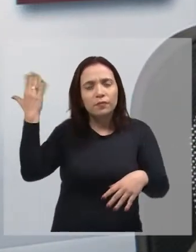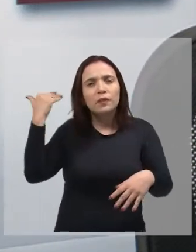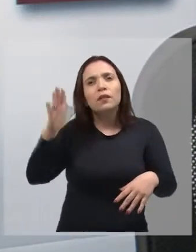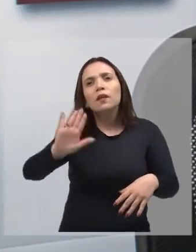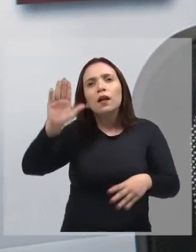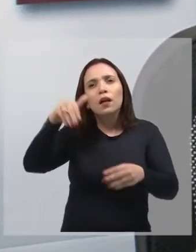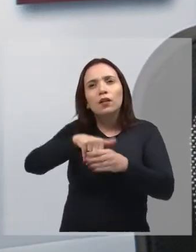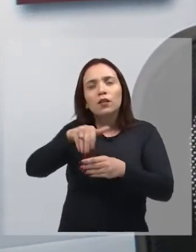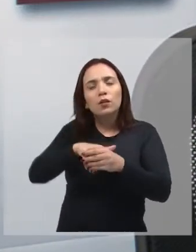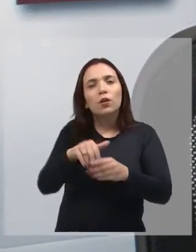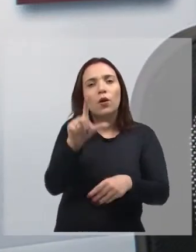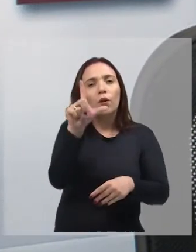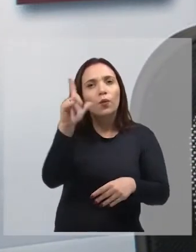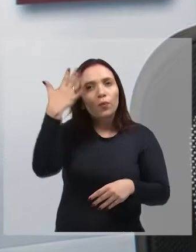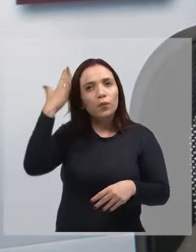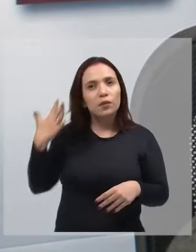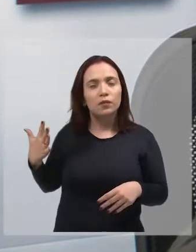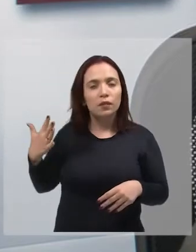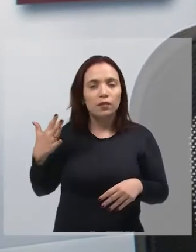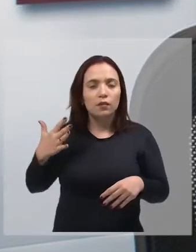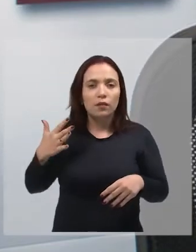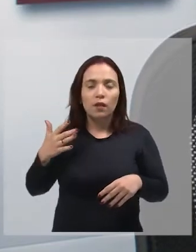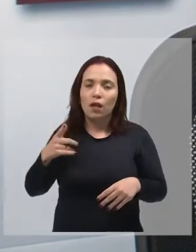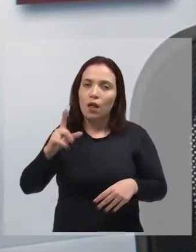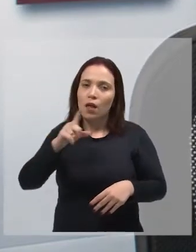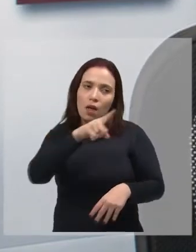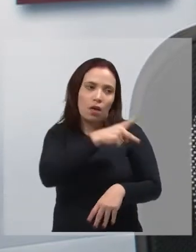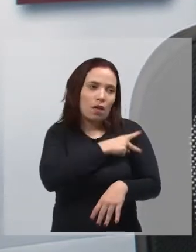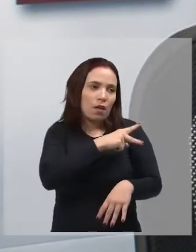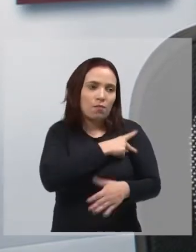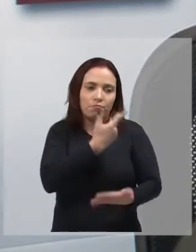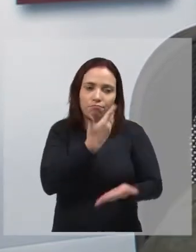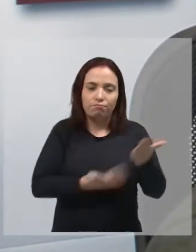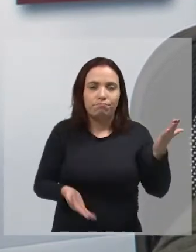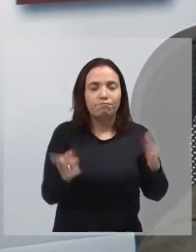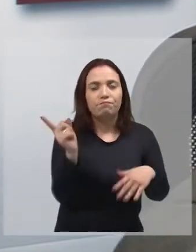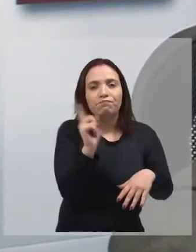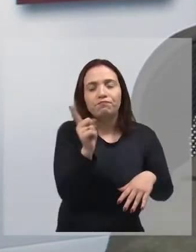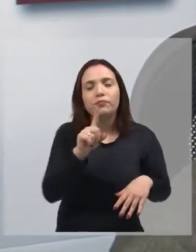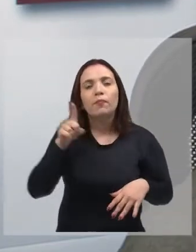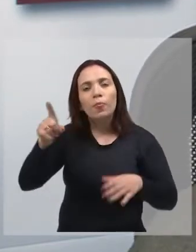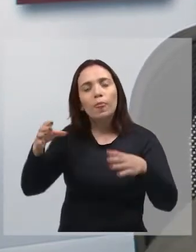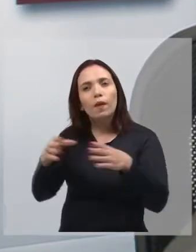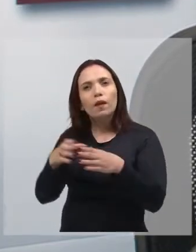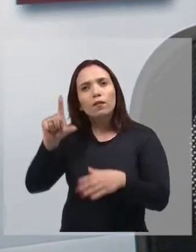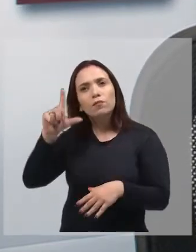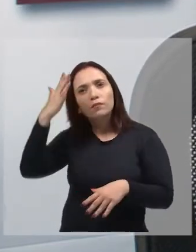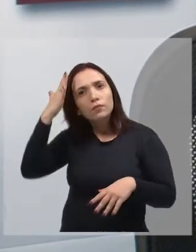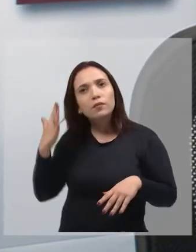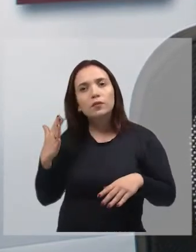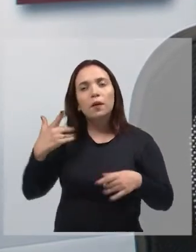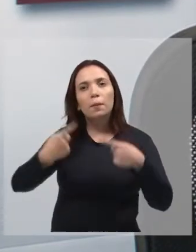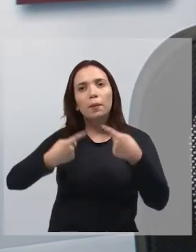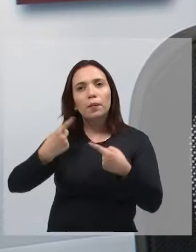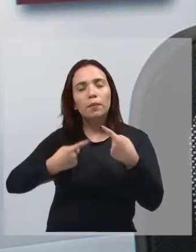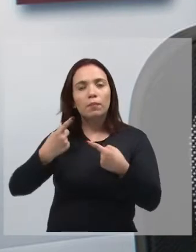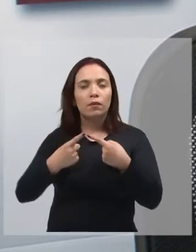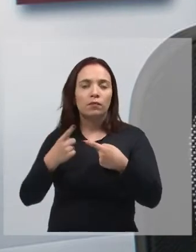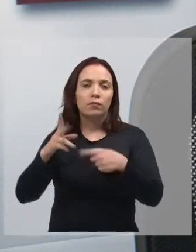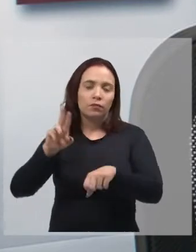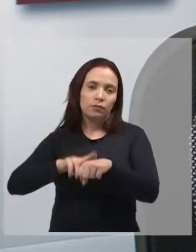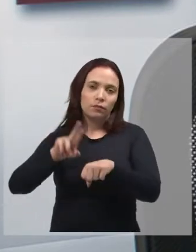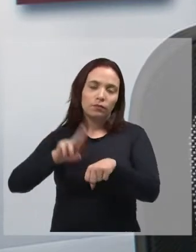uma candidatura de Luziane Lins não vai tirar voto de Capitão Wagner. Ela vai disputar o mesmo voto da